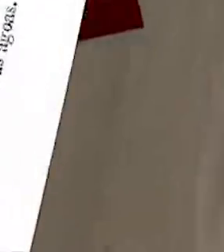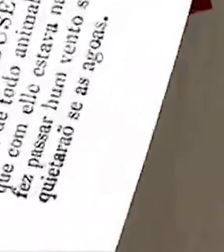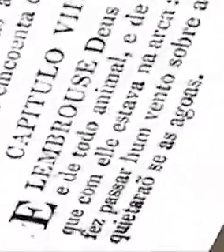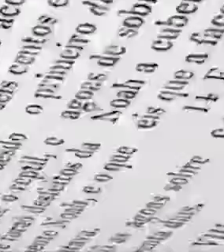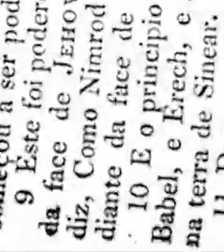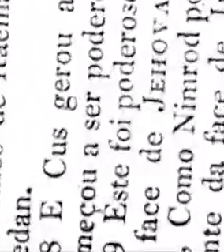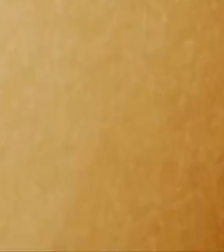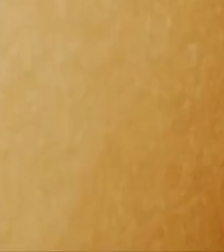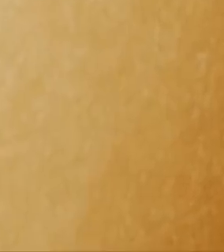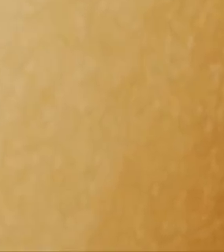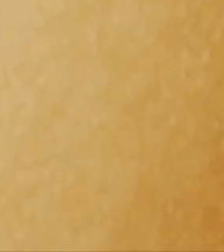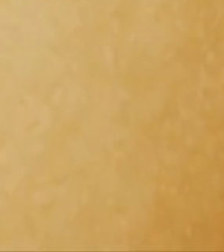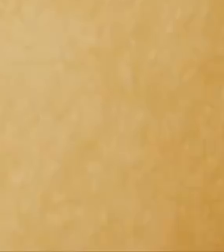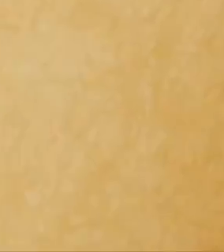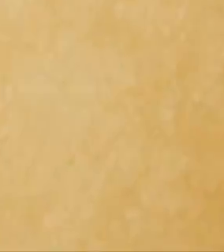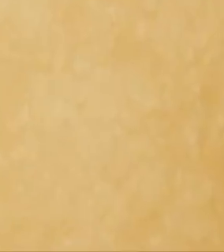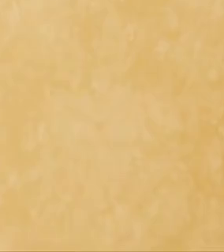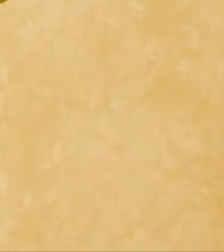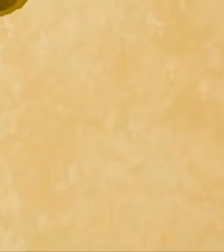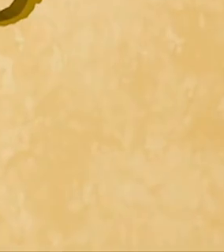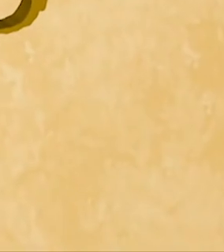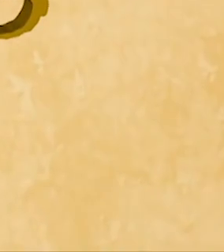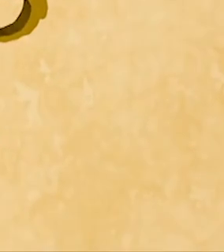TV Web Manaim apresenta